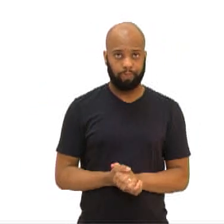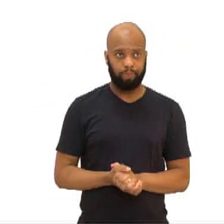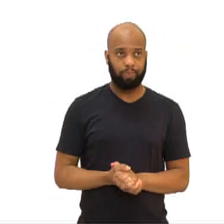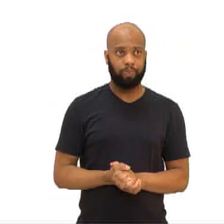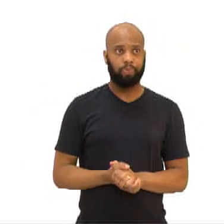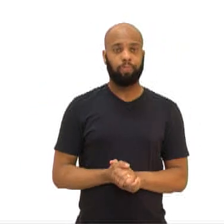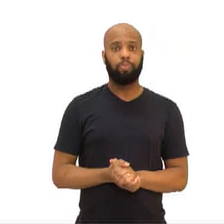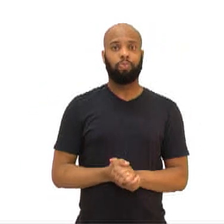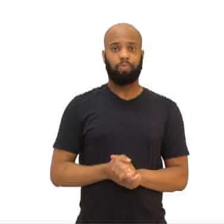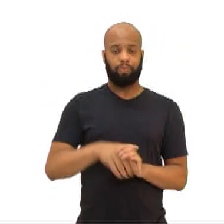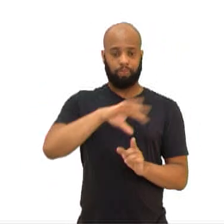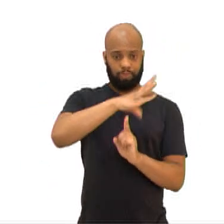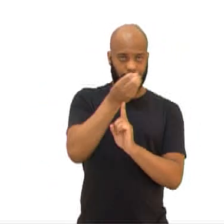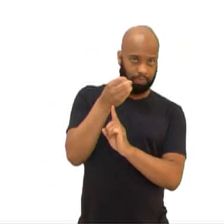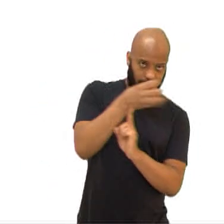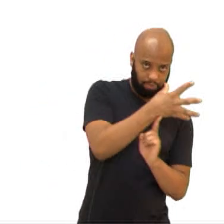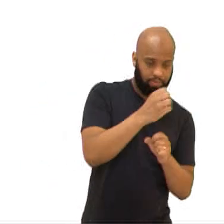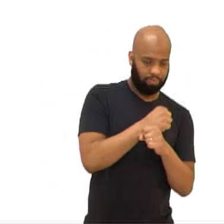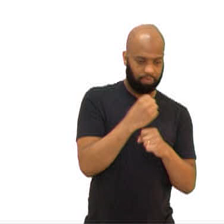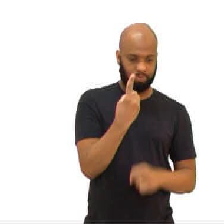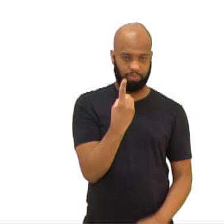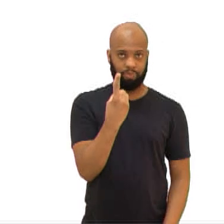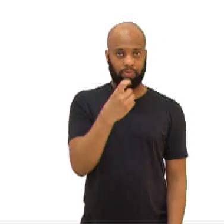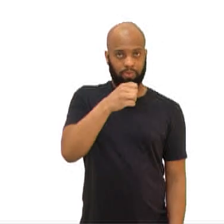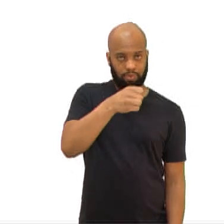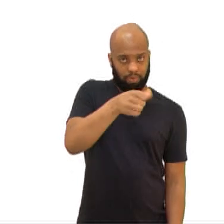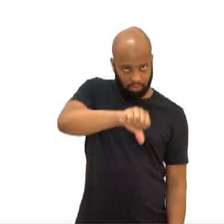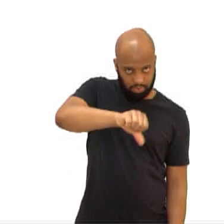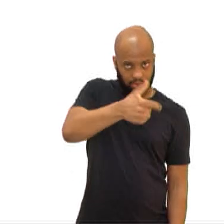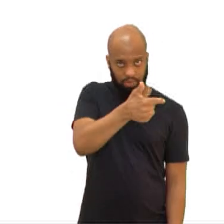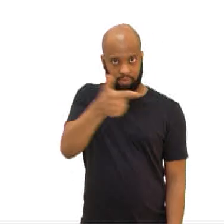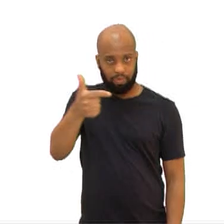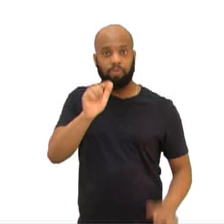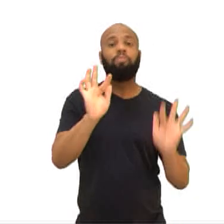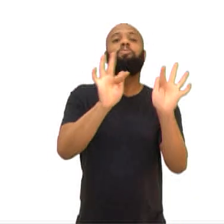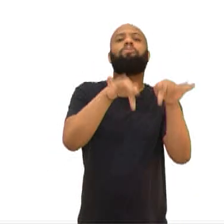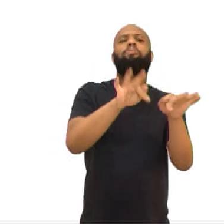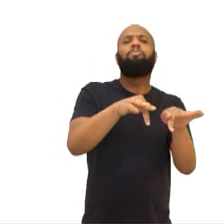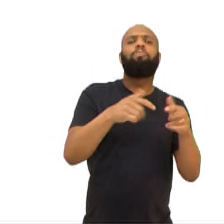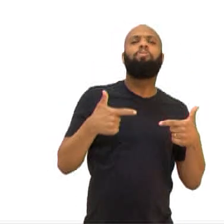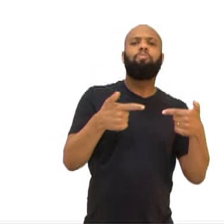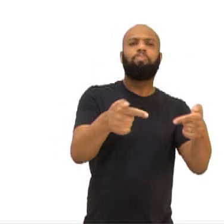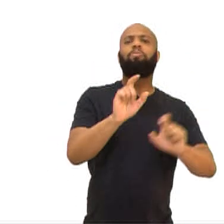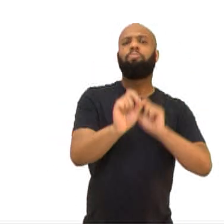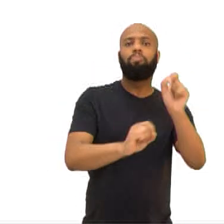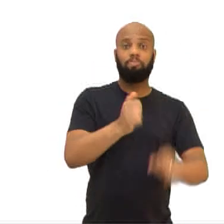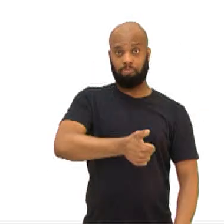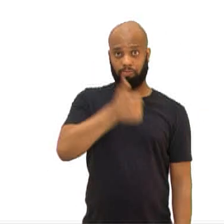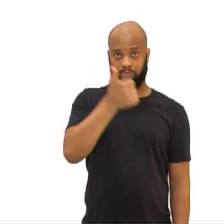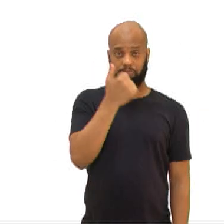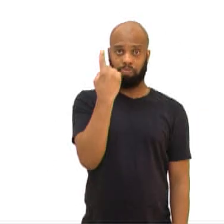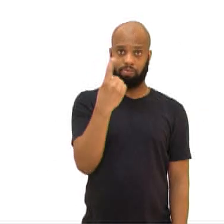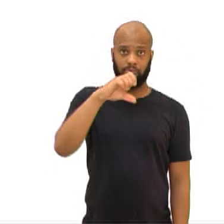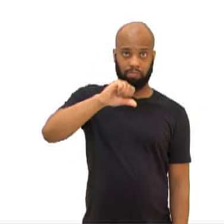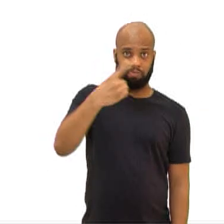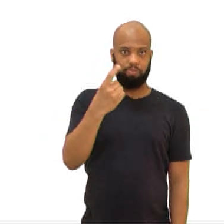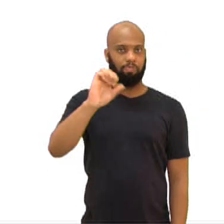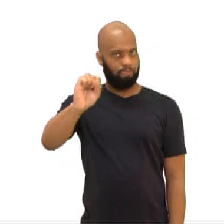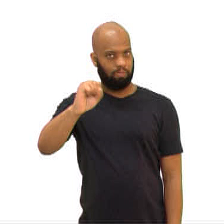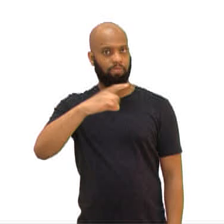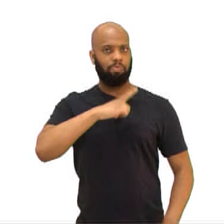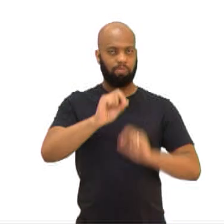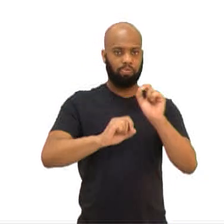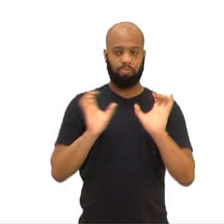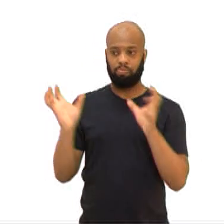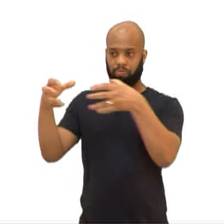A Semana de Arte Moderna em 1922 e o fim da Primeira Guerra Mundial foi em 1918. As